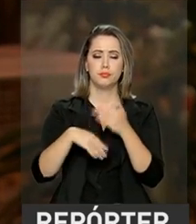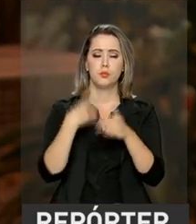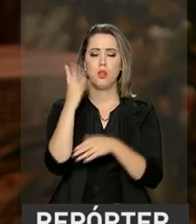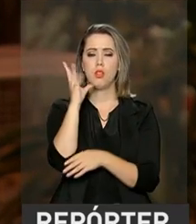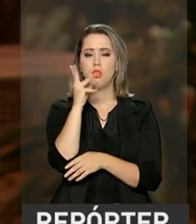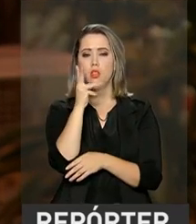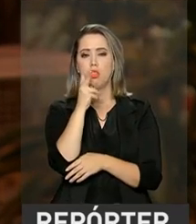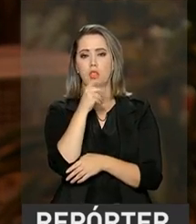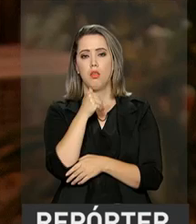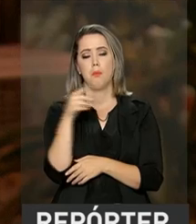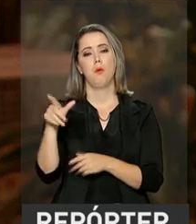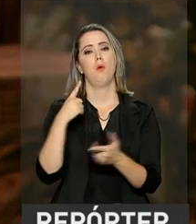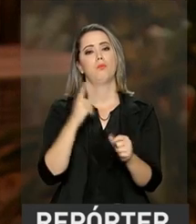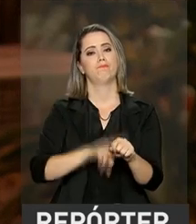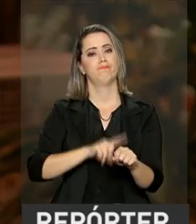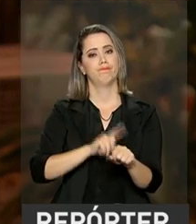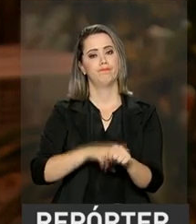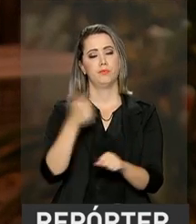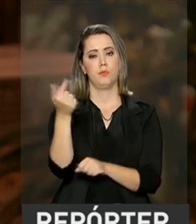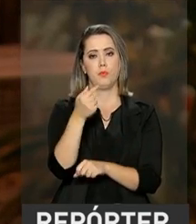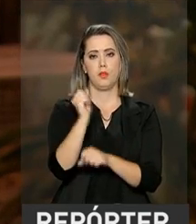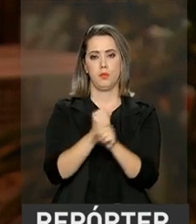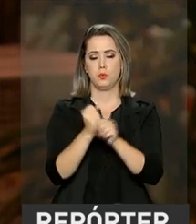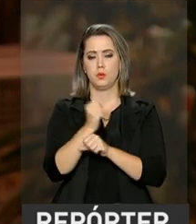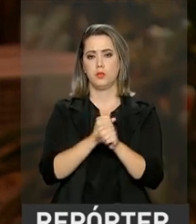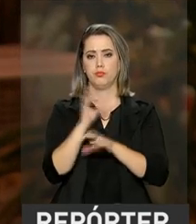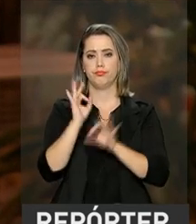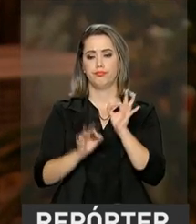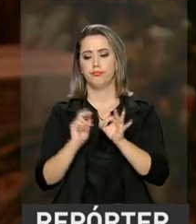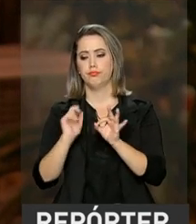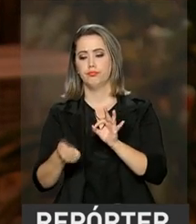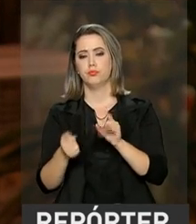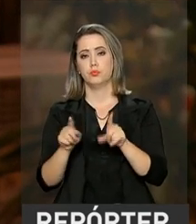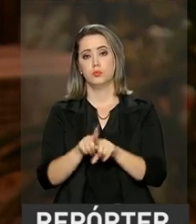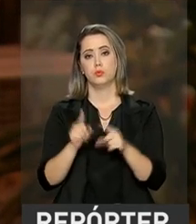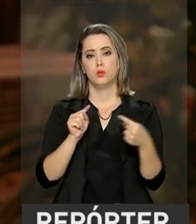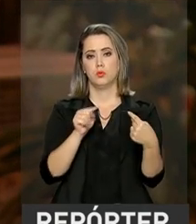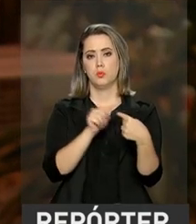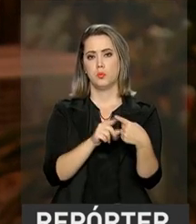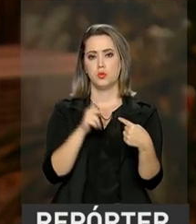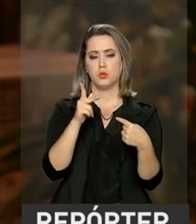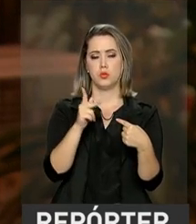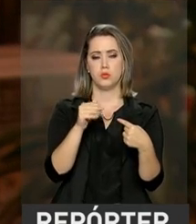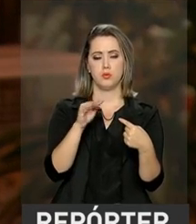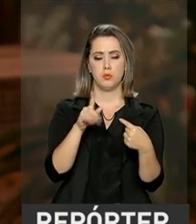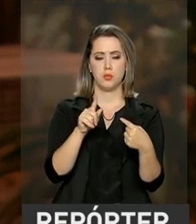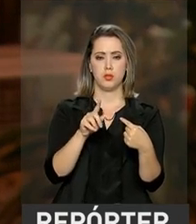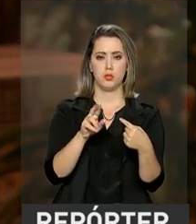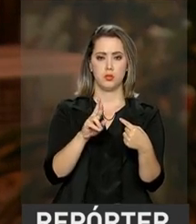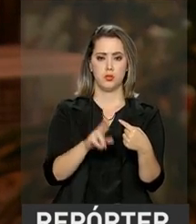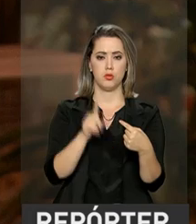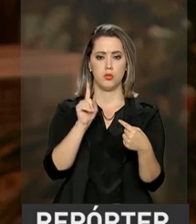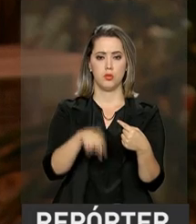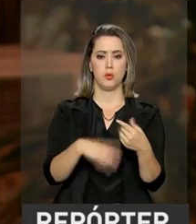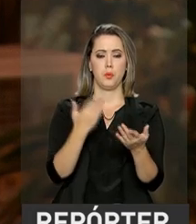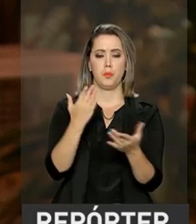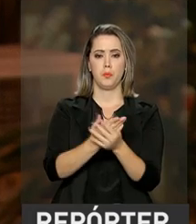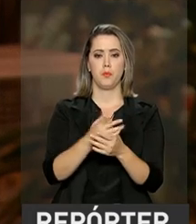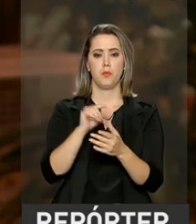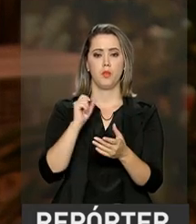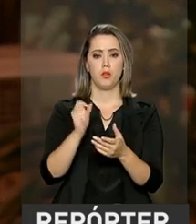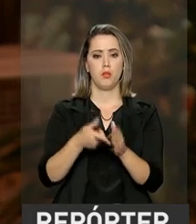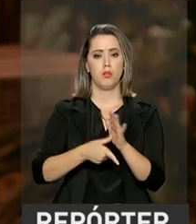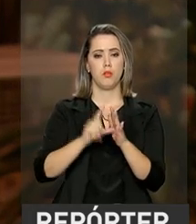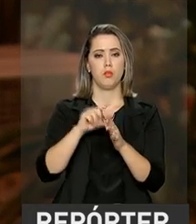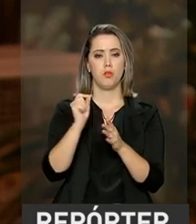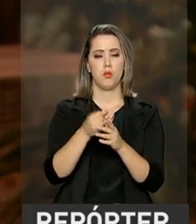7 anos para ser julgado pela justiça brasileira por isso o foco da procuradoria é o protesto extrajudicial